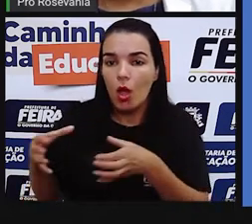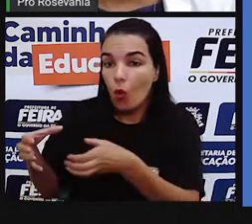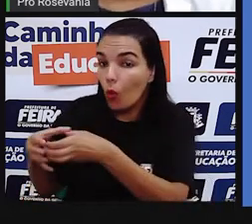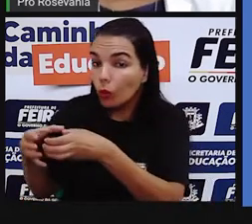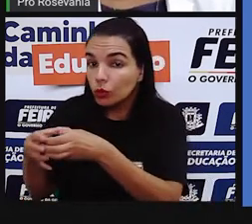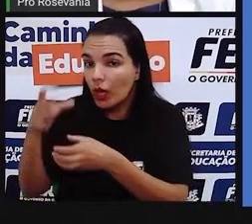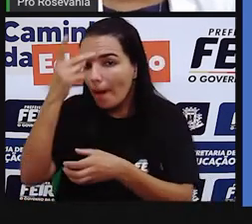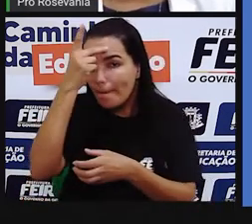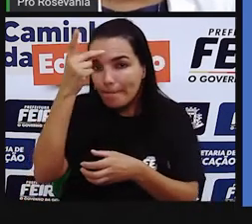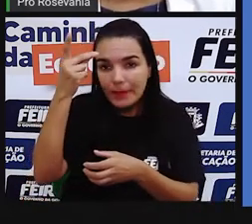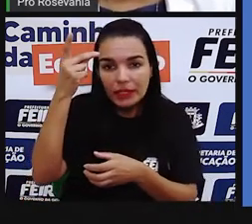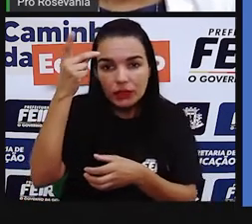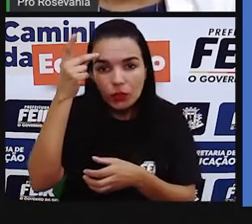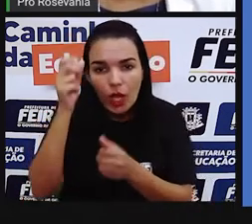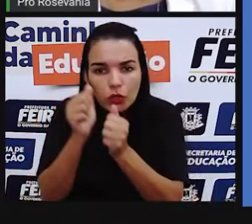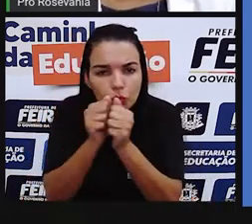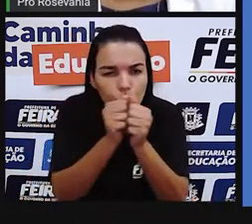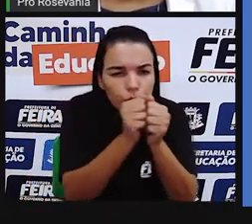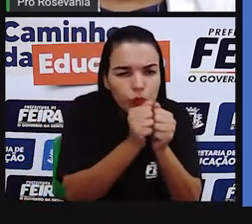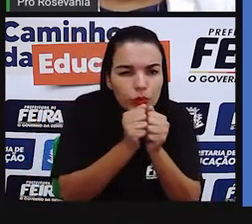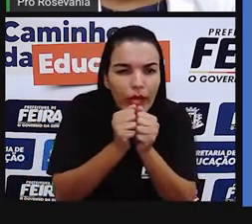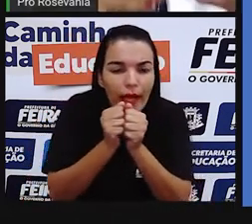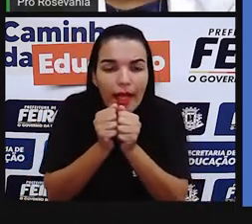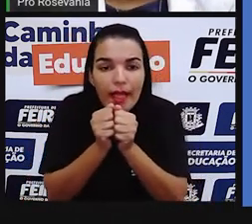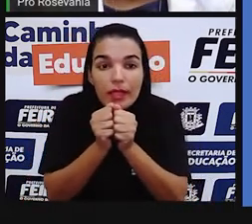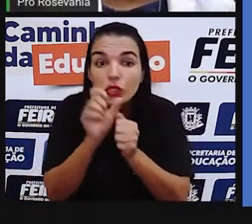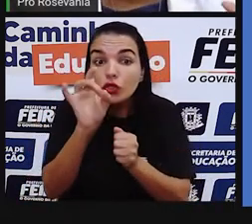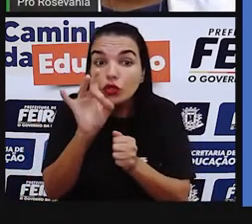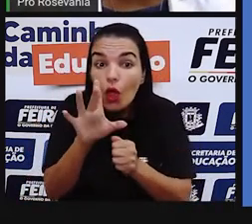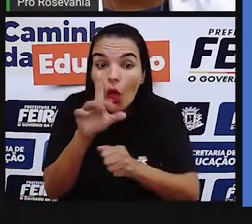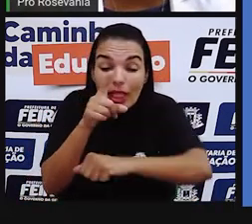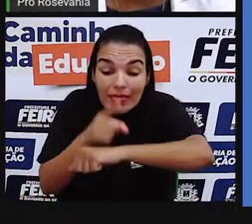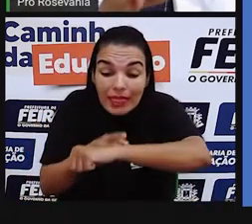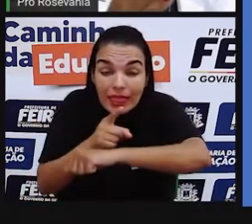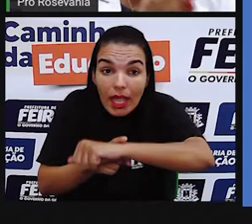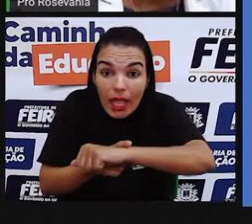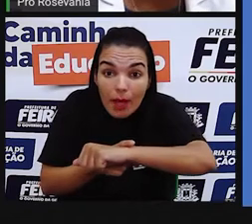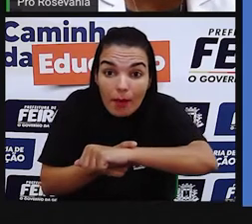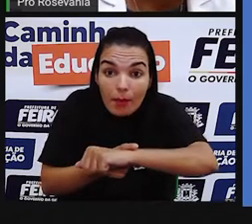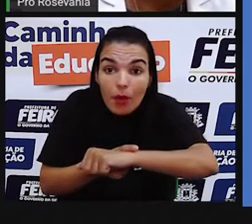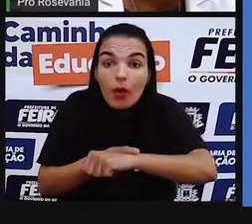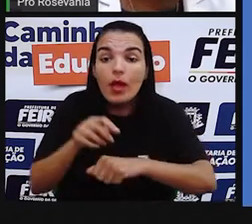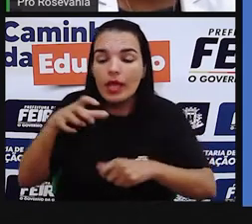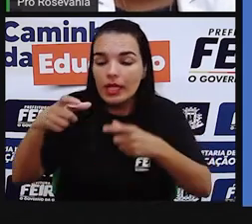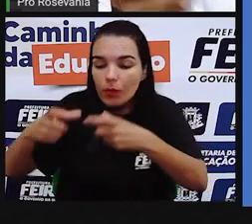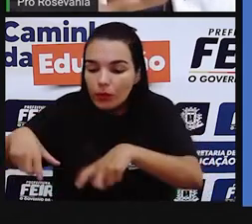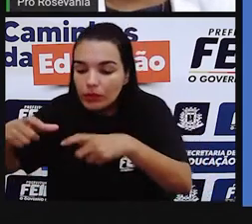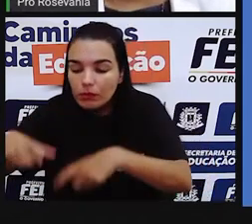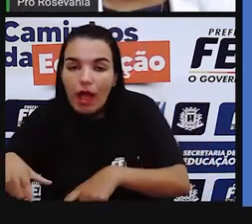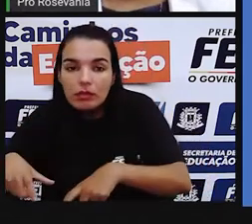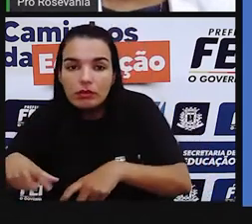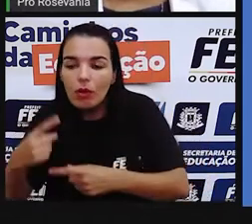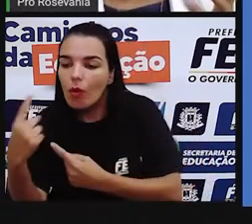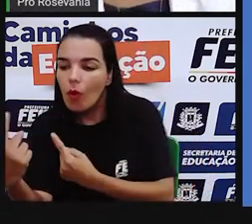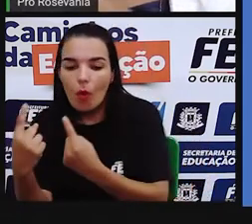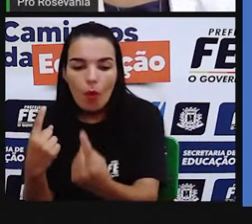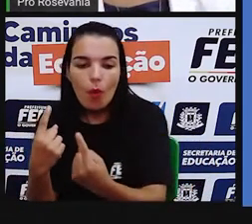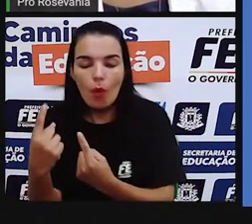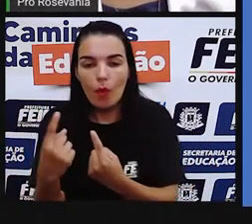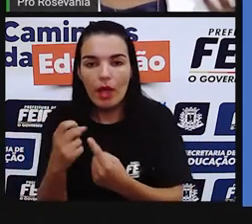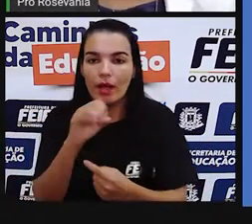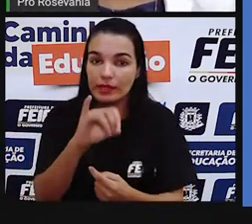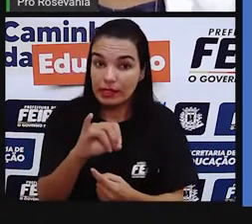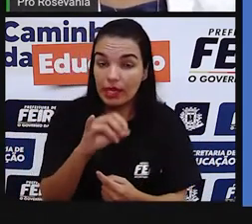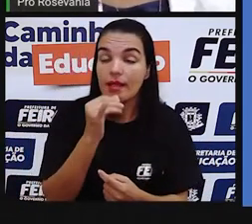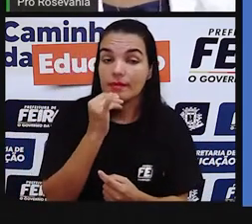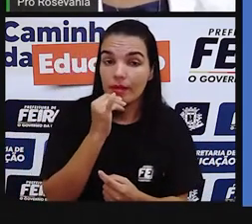determinado espaço, num dado tempo. Ou seja, ela só valia ali as pessoas daquele espaço, naquele período.